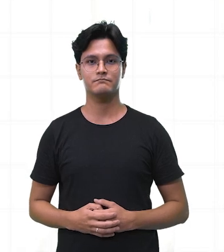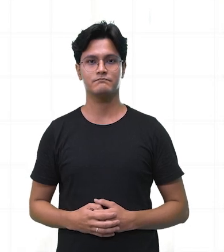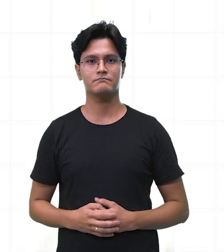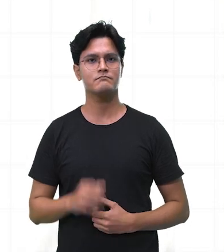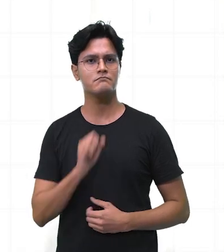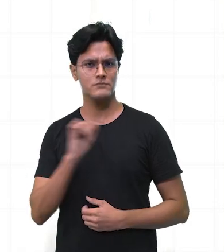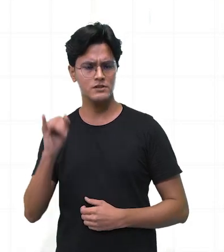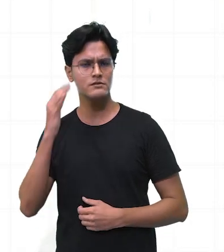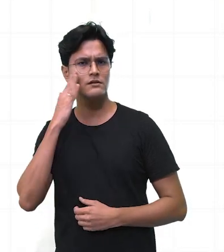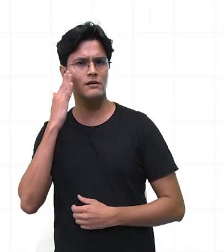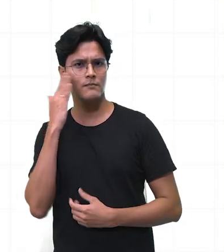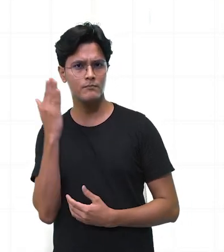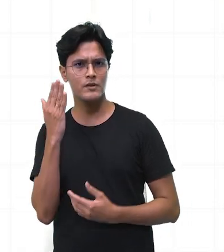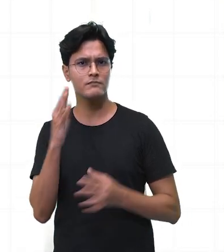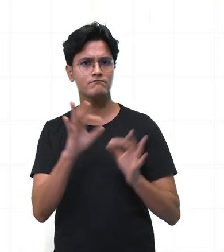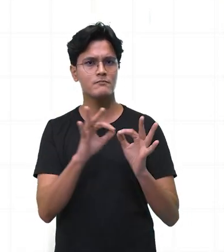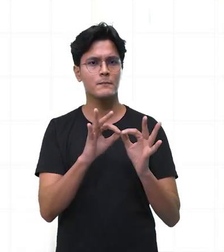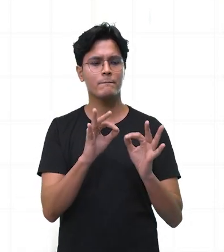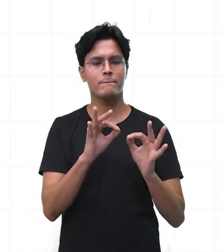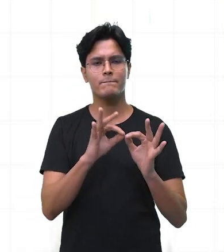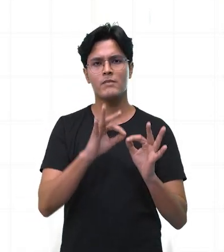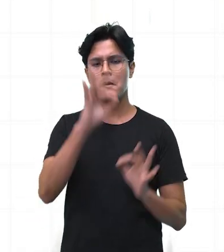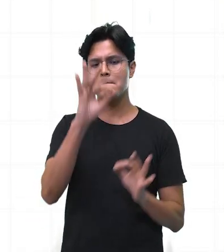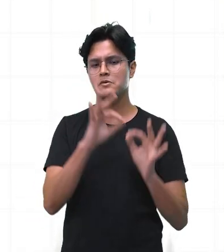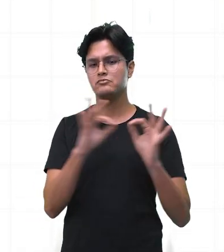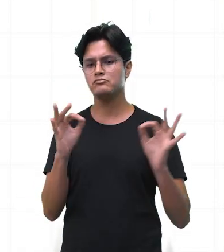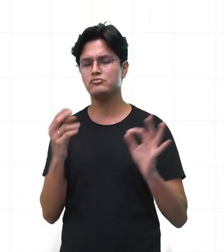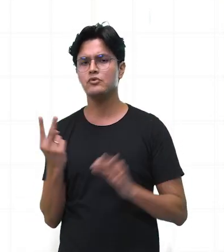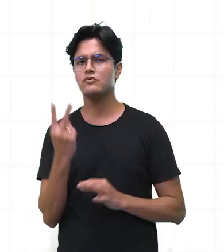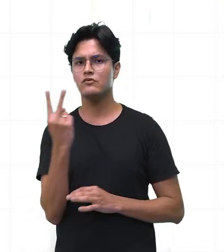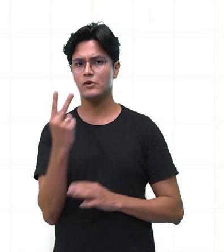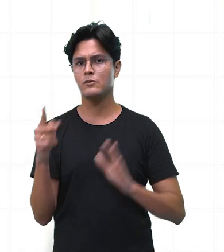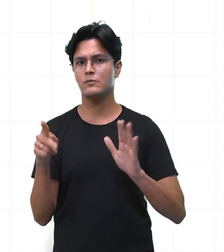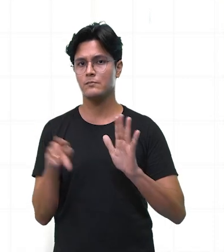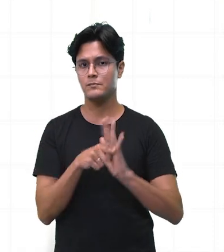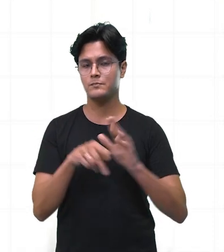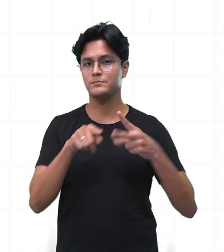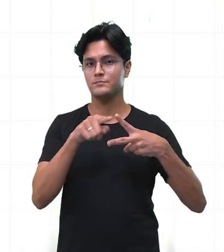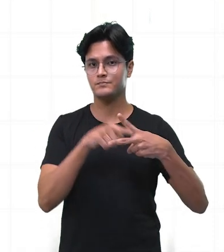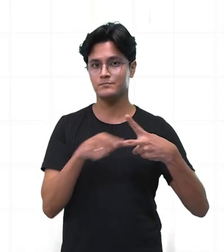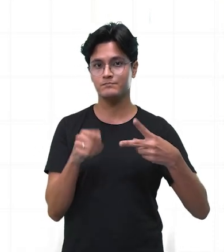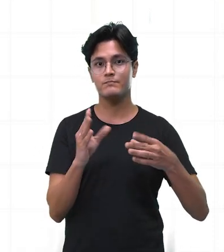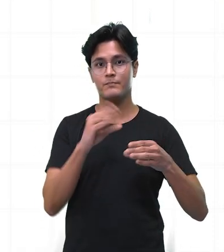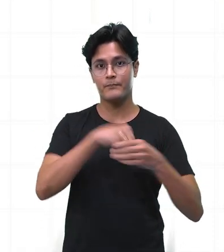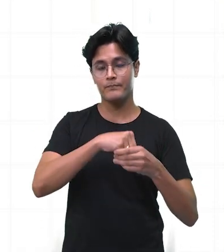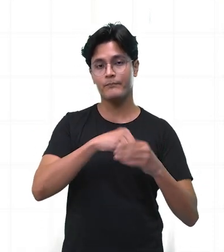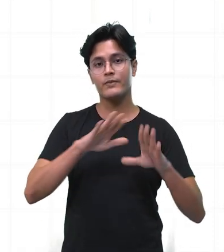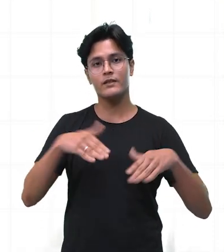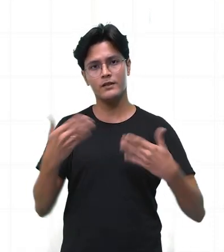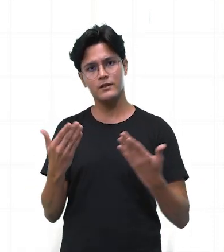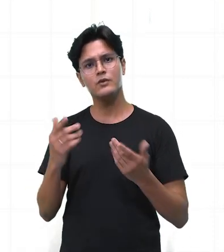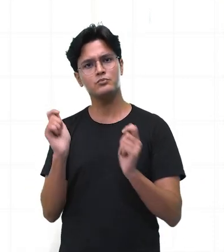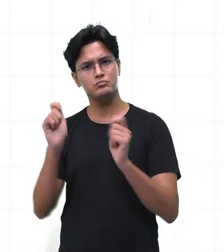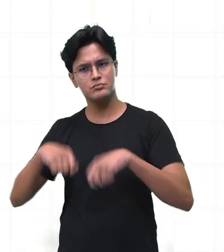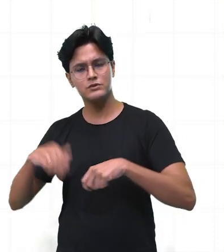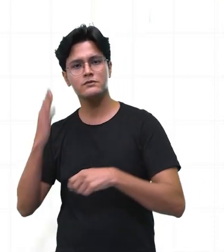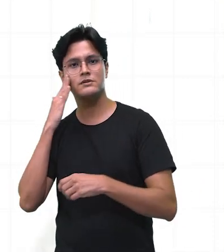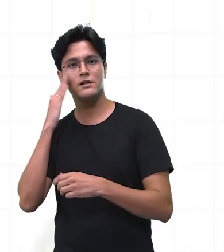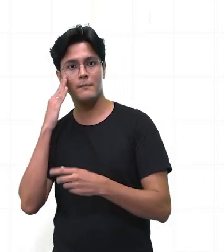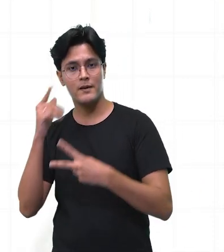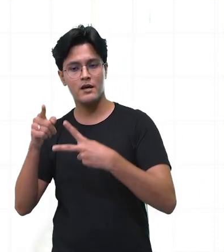você souber qual a medida de um ângulo interno, você vai verificar qual a medida do ângulo externo. E